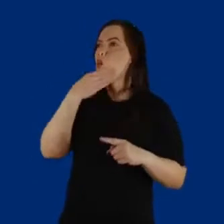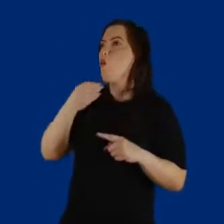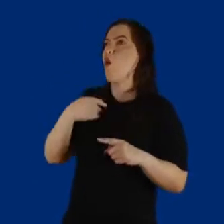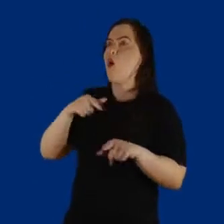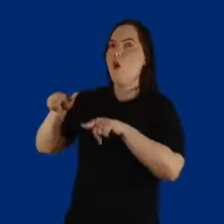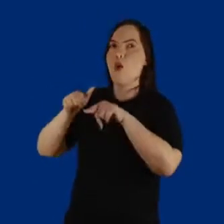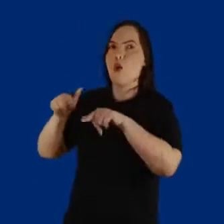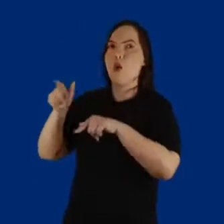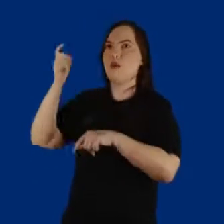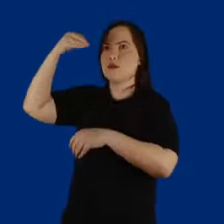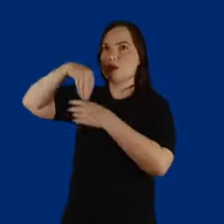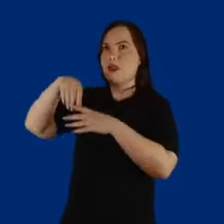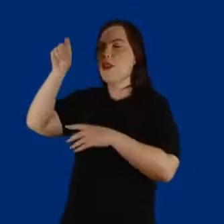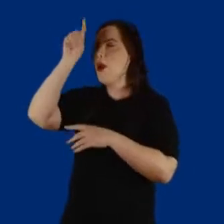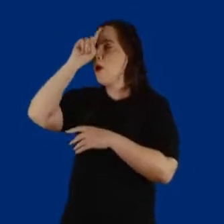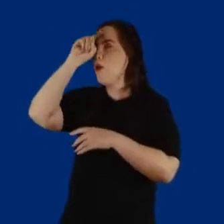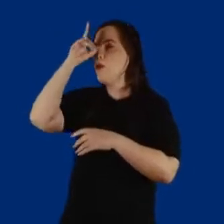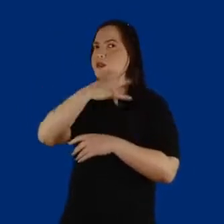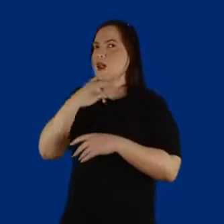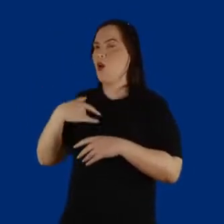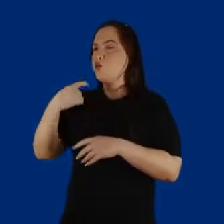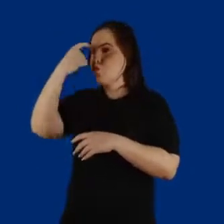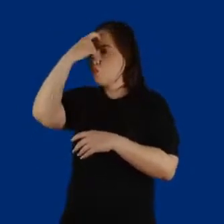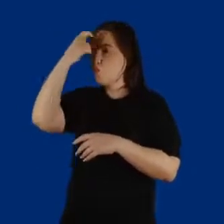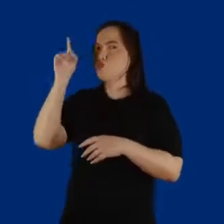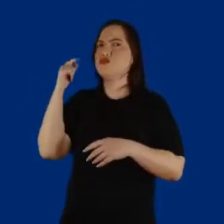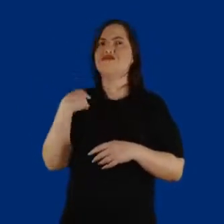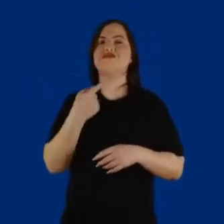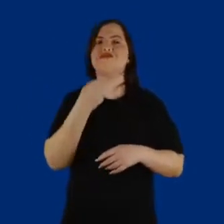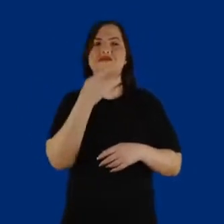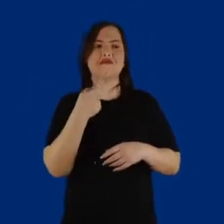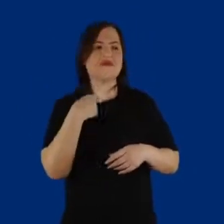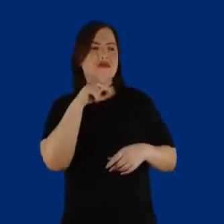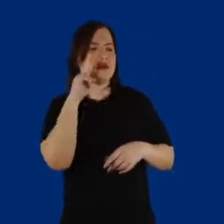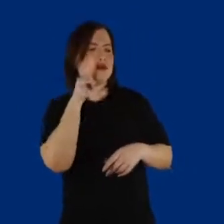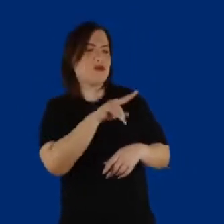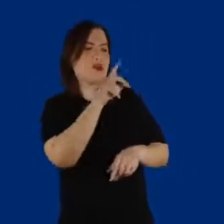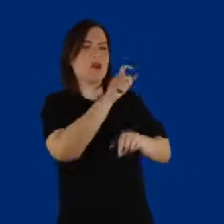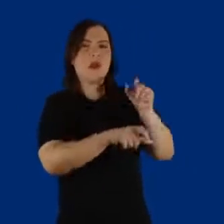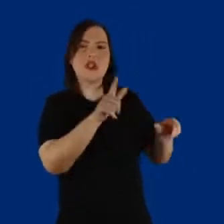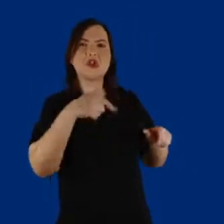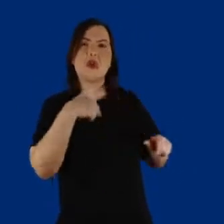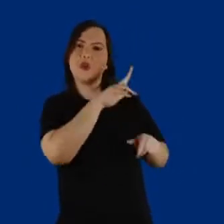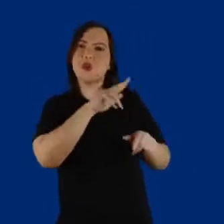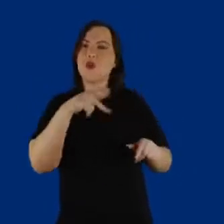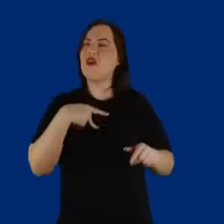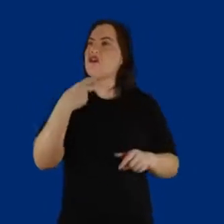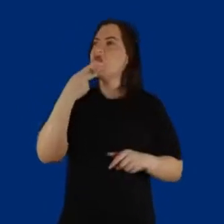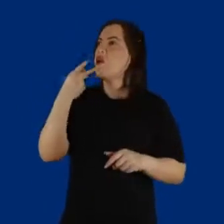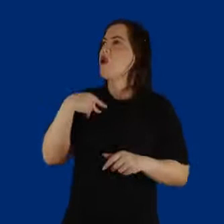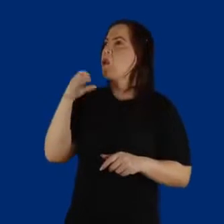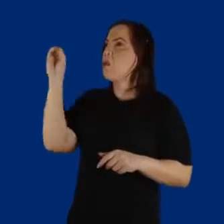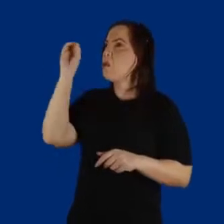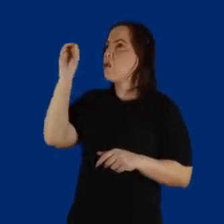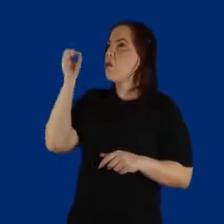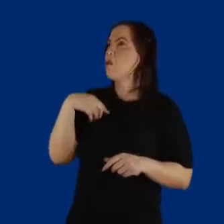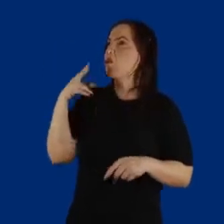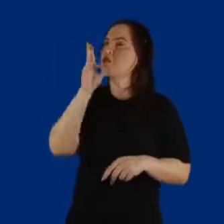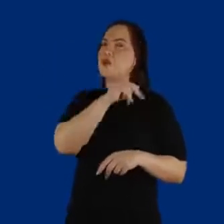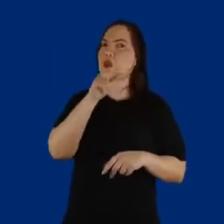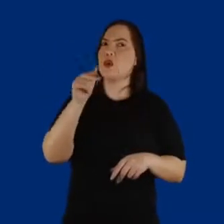trabalhou no Hospital de Saúde Mental, ele pegou pessoas que nunca tinham falado, nunca tinham se